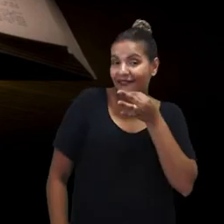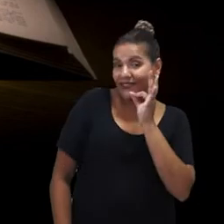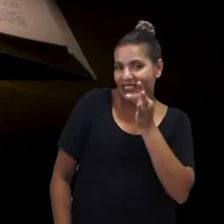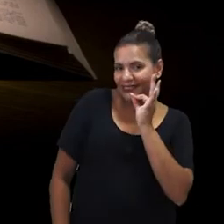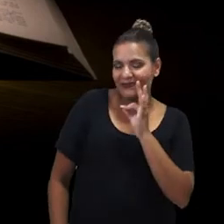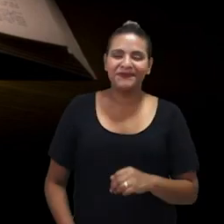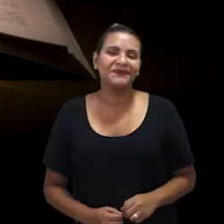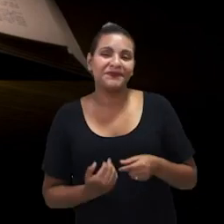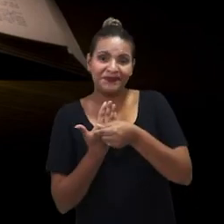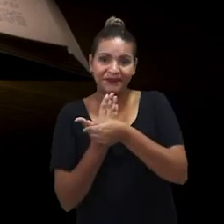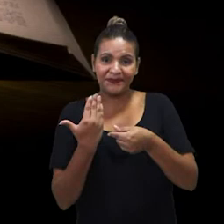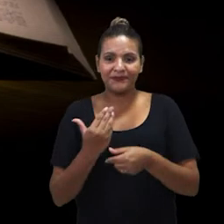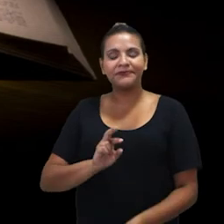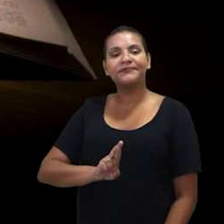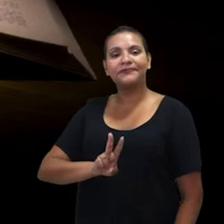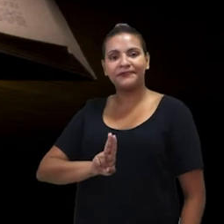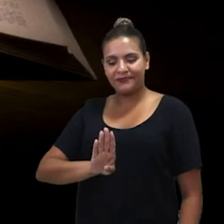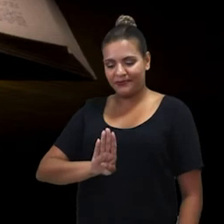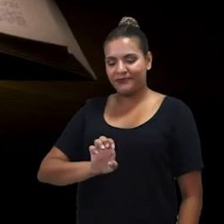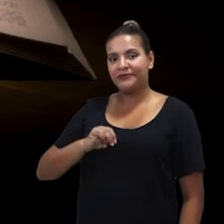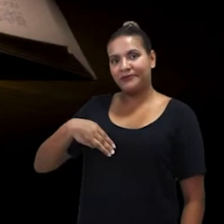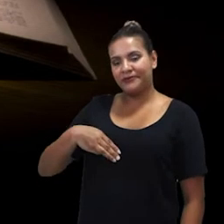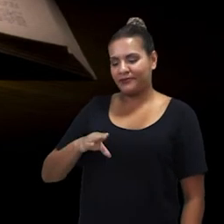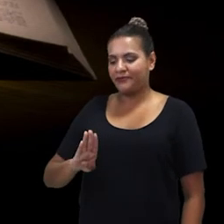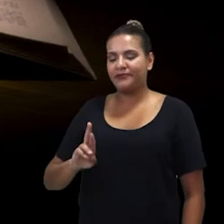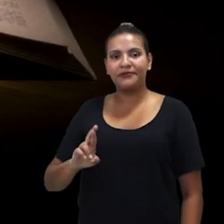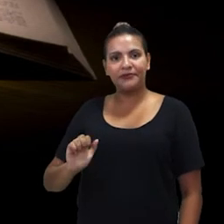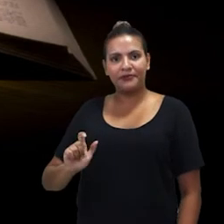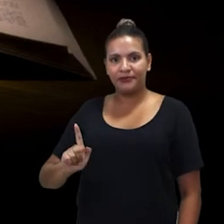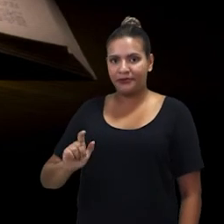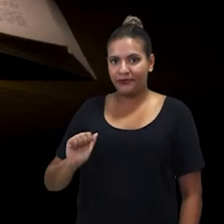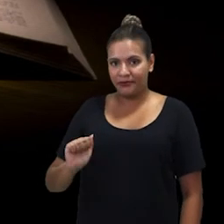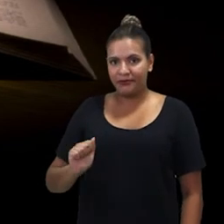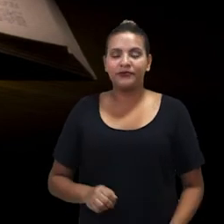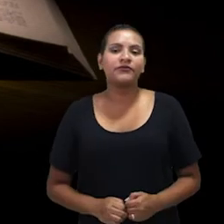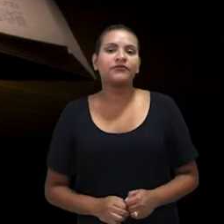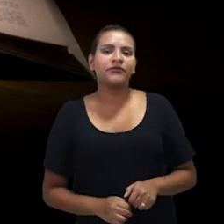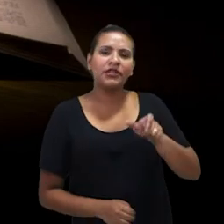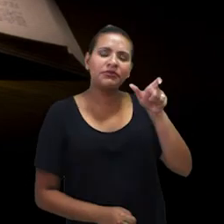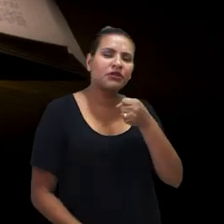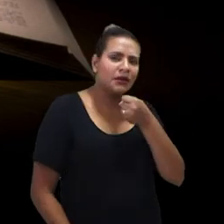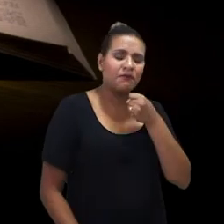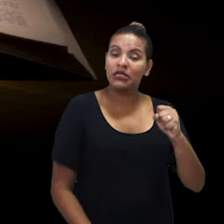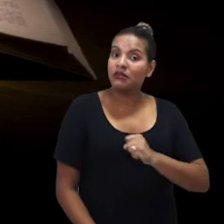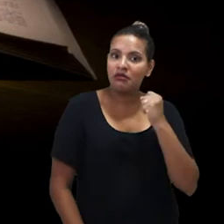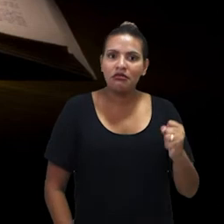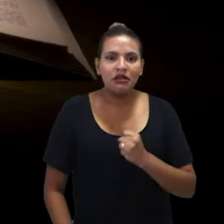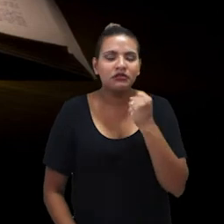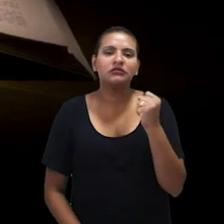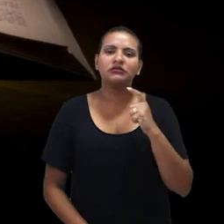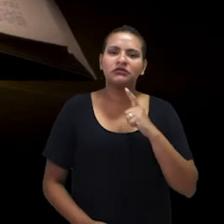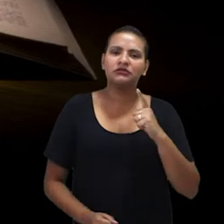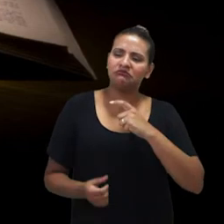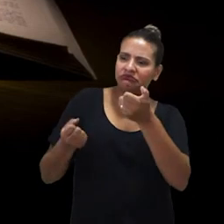CAFEZIN Rubem Braga Leio a reclamação de um repórter irritado que precisava falar com um